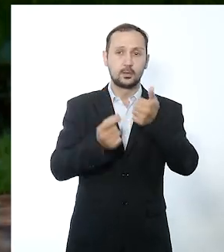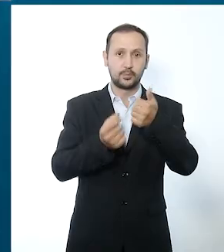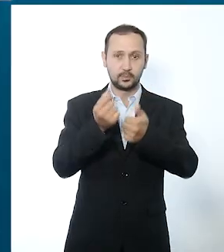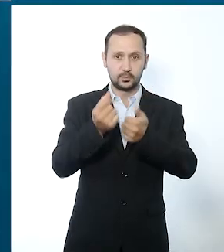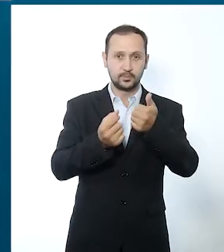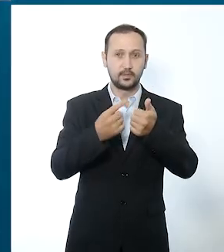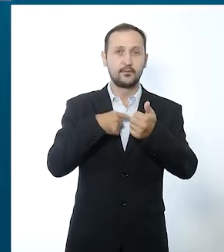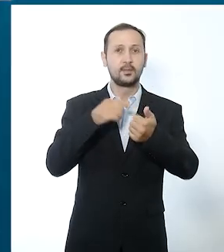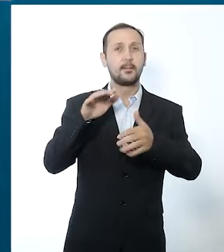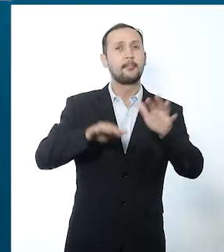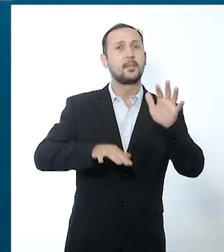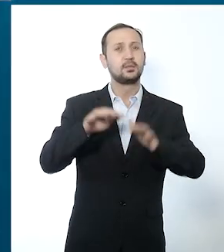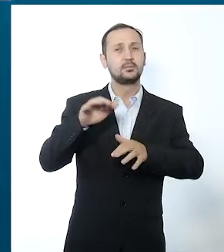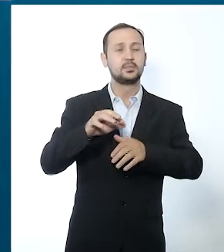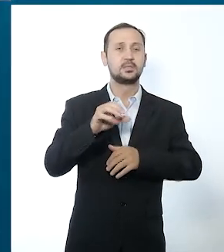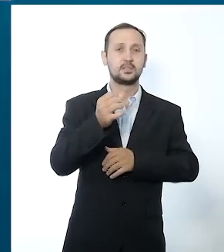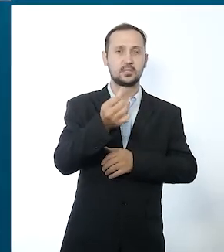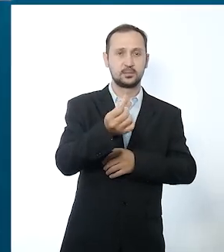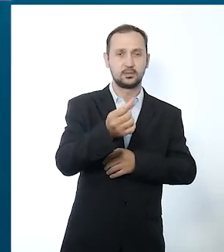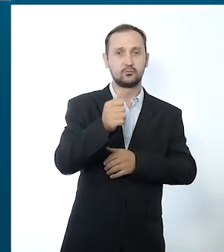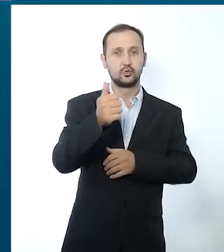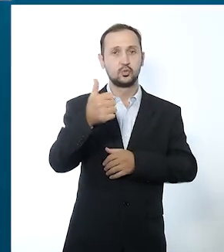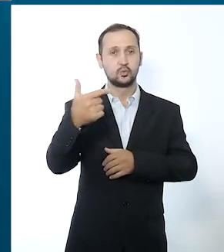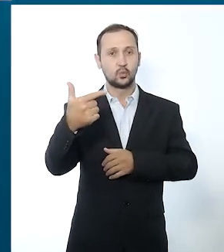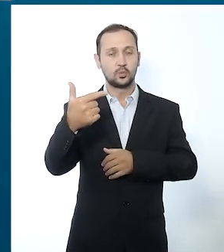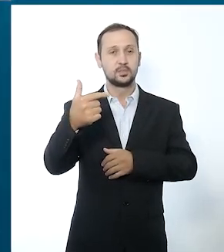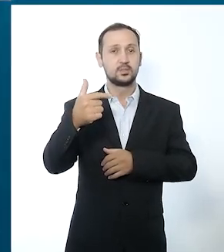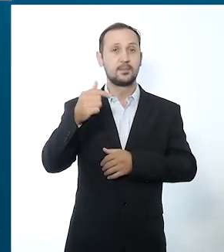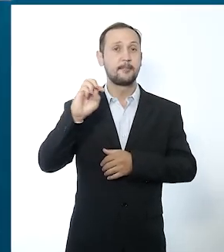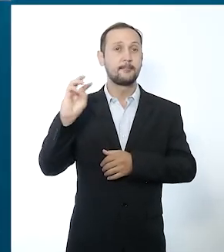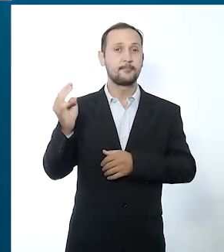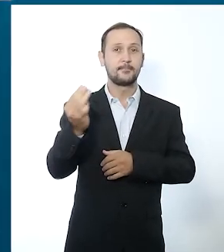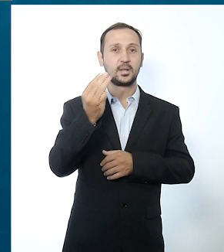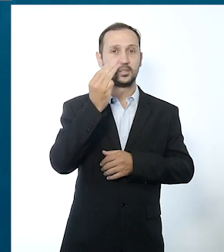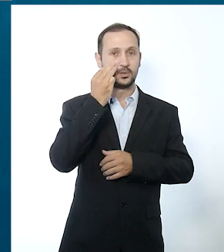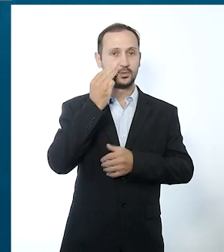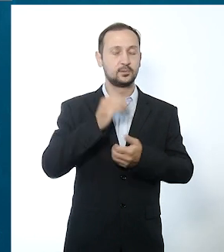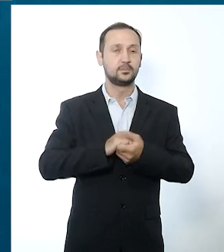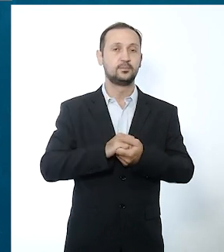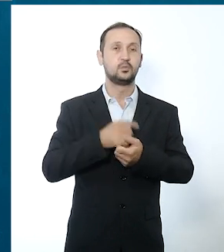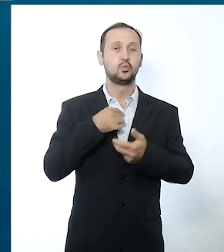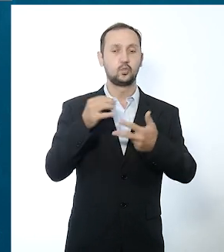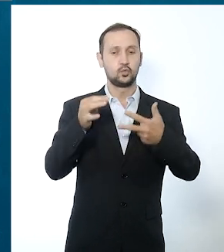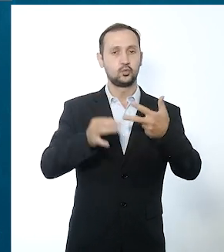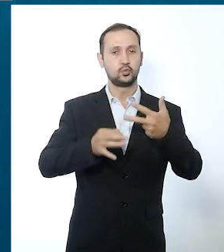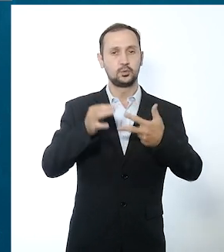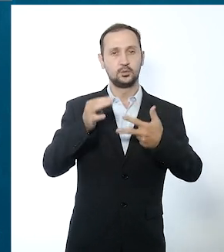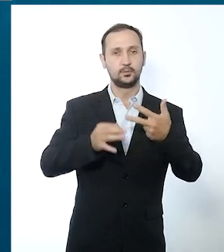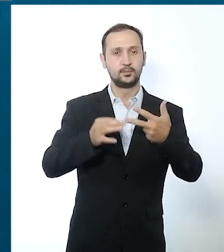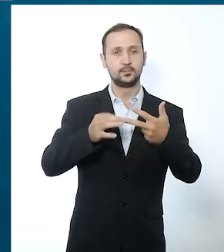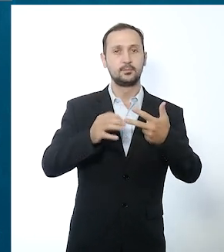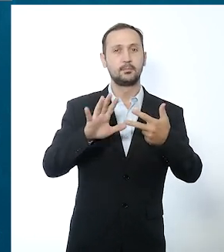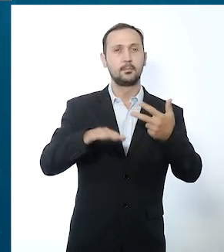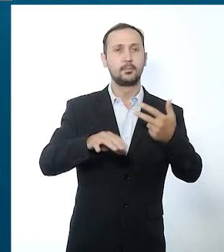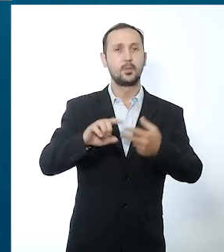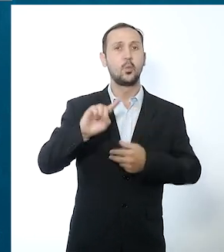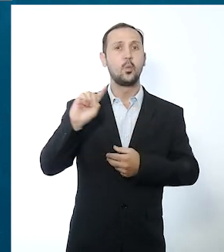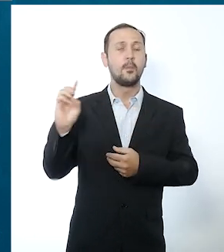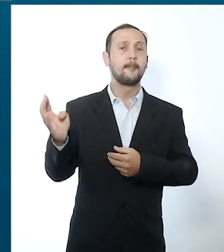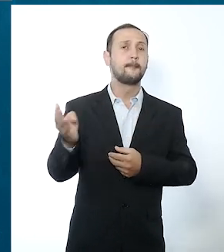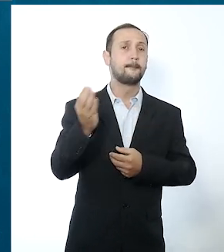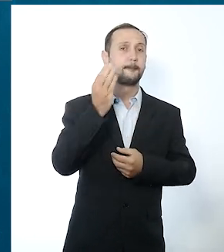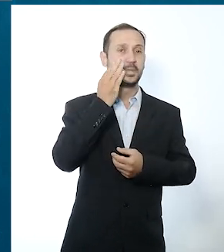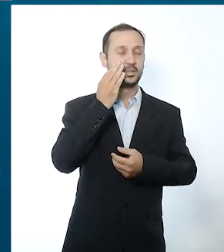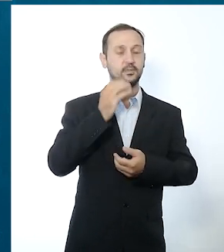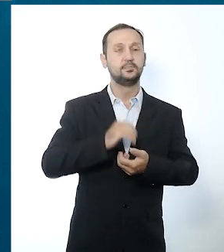Contas, terão destinados 612 milhões. No Poder Judiciário, o orçamento será de mais de R$1